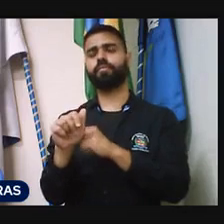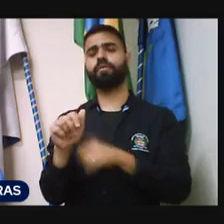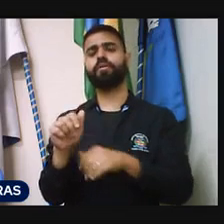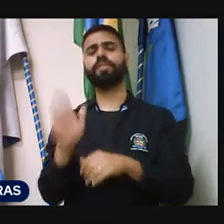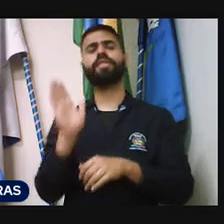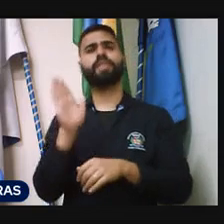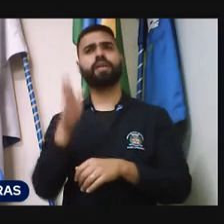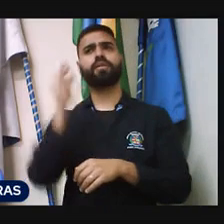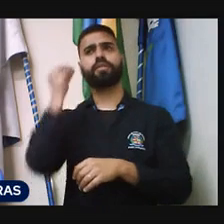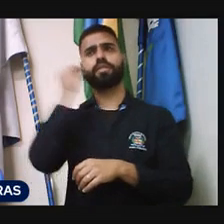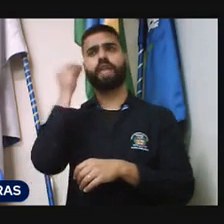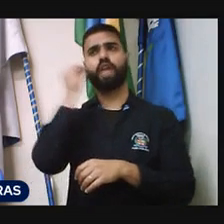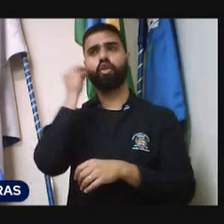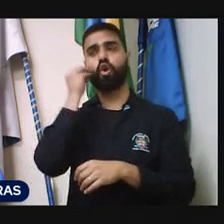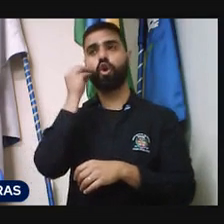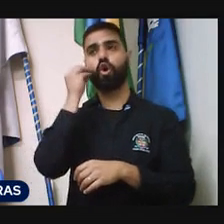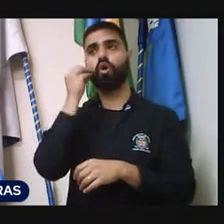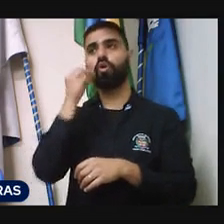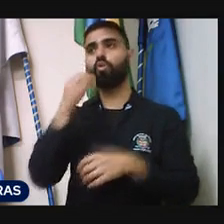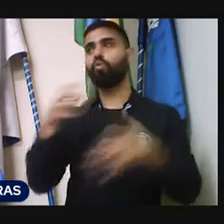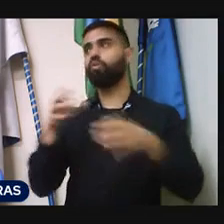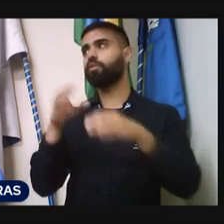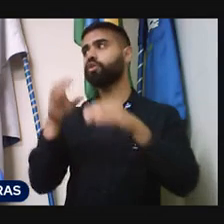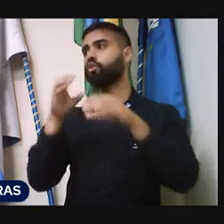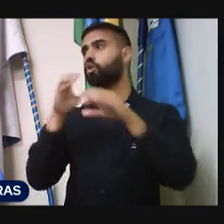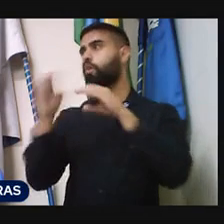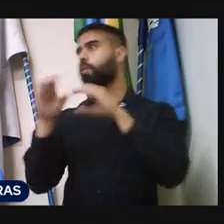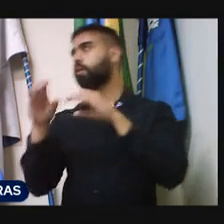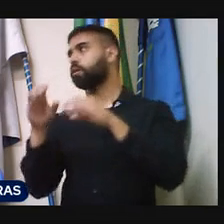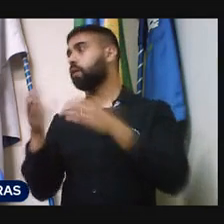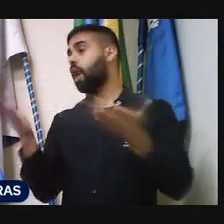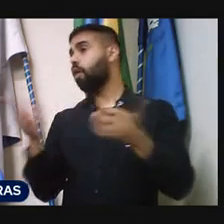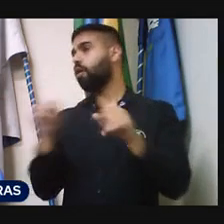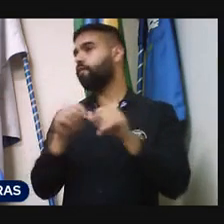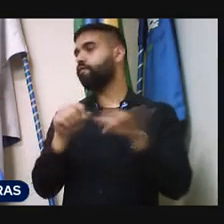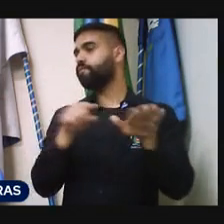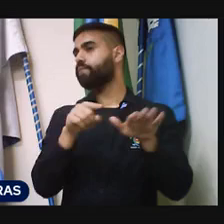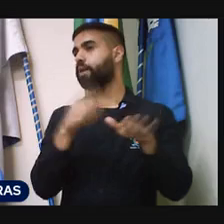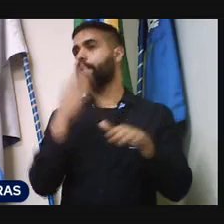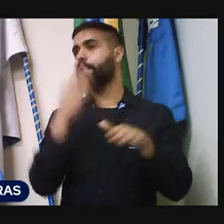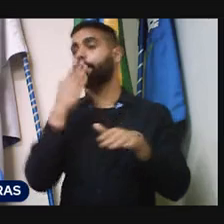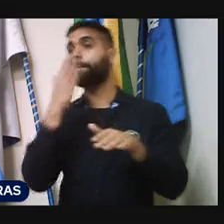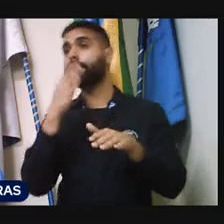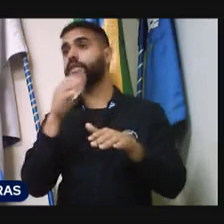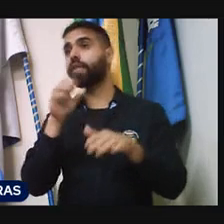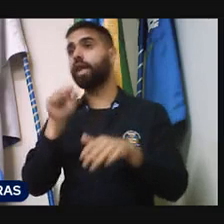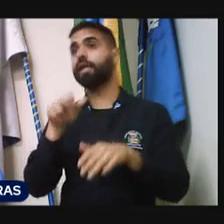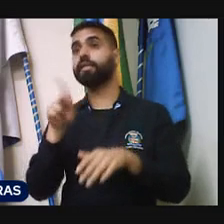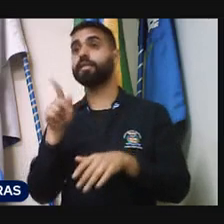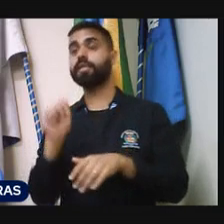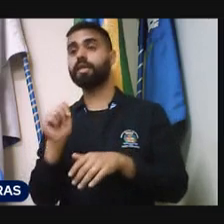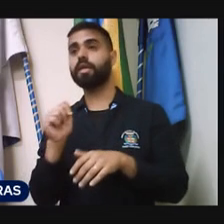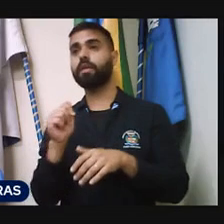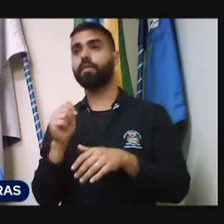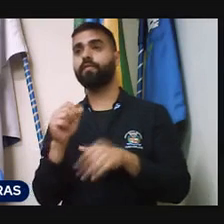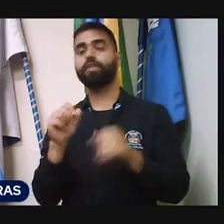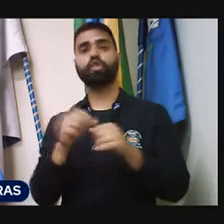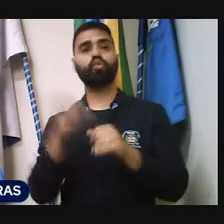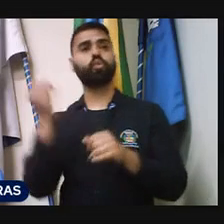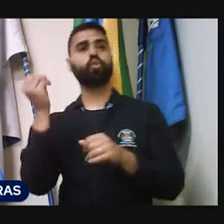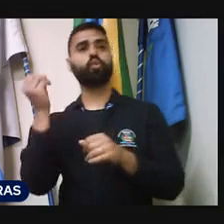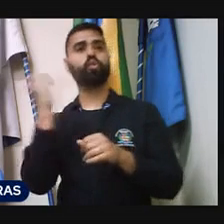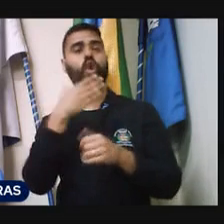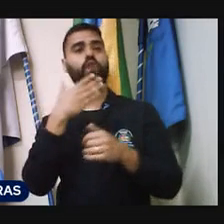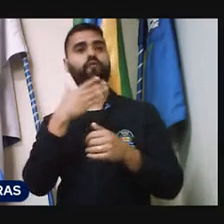vezes o setor de comunicação da câmara e eu acabei de assinar essa semana um novo Ofício pedindo a senha para gente atualizar o portal transparência